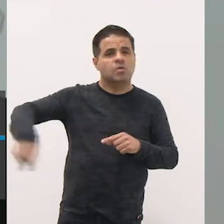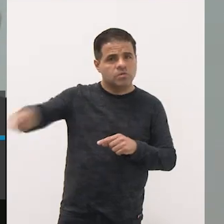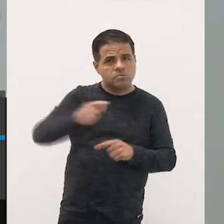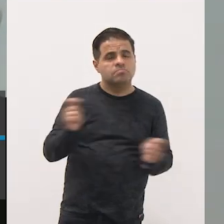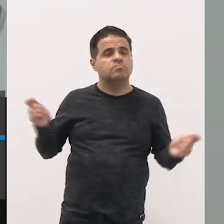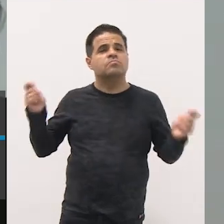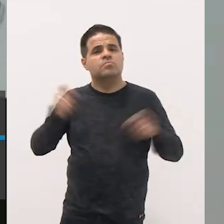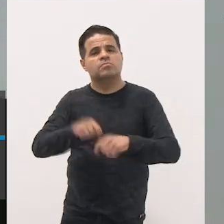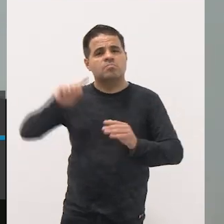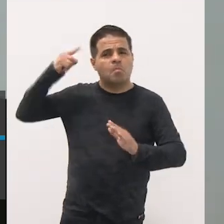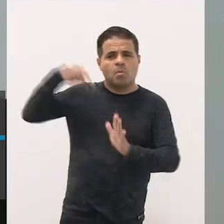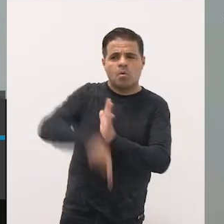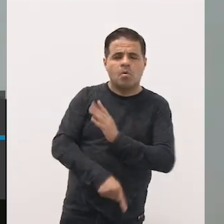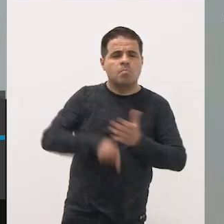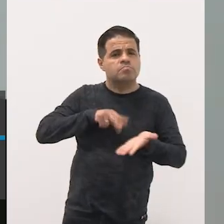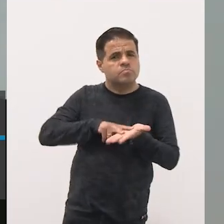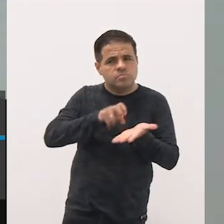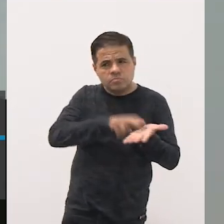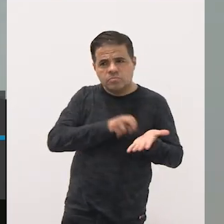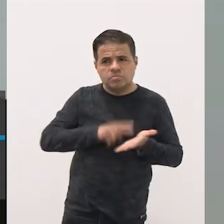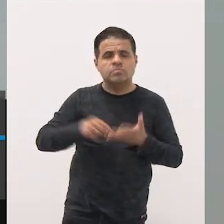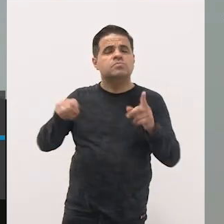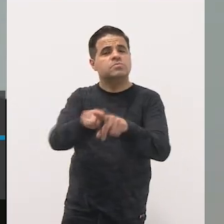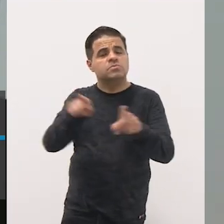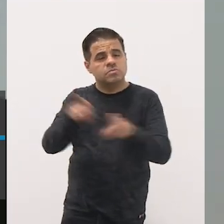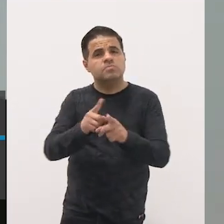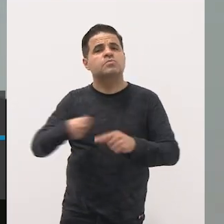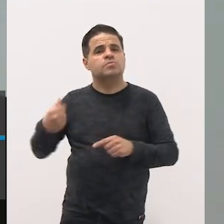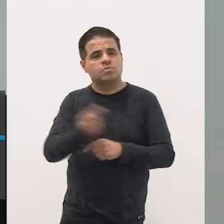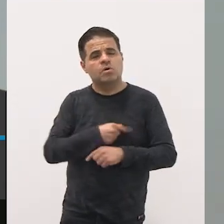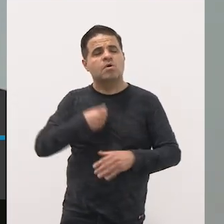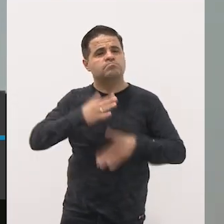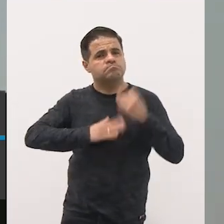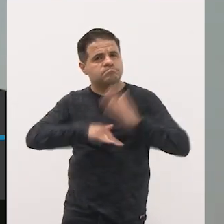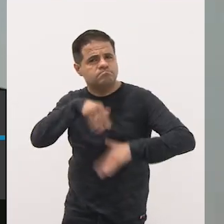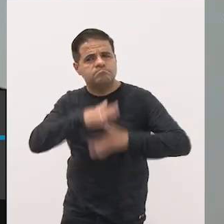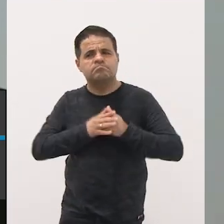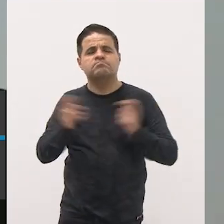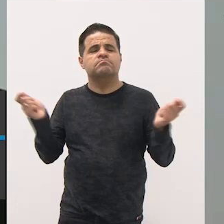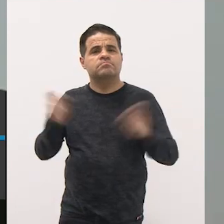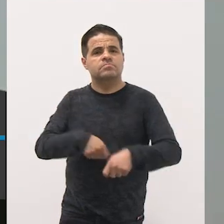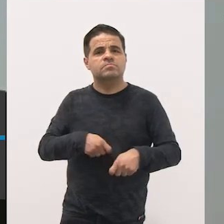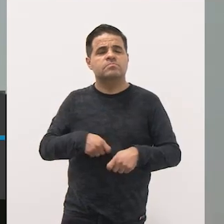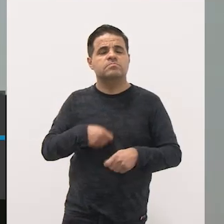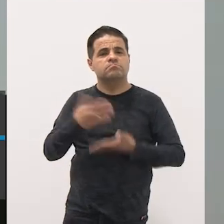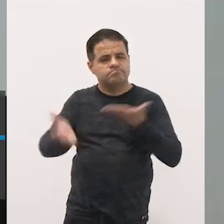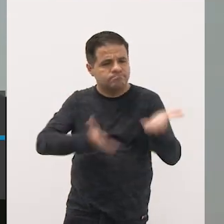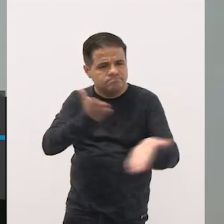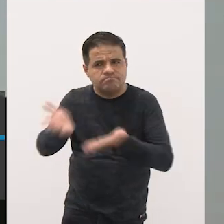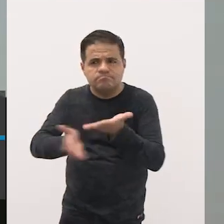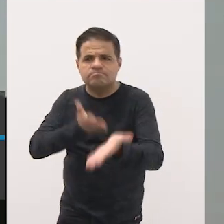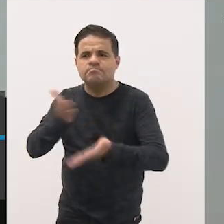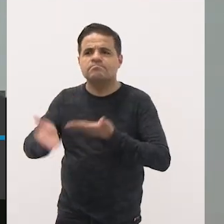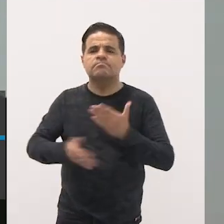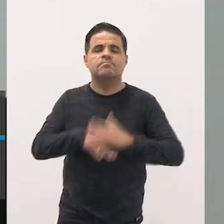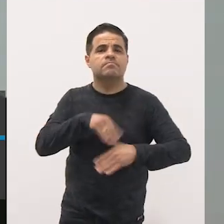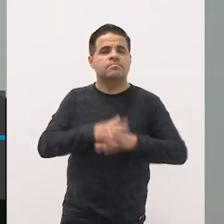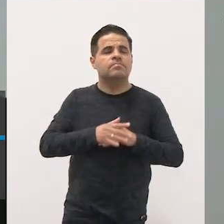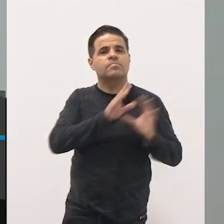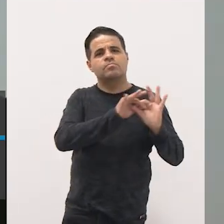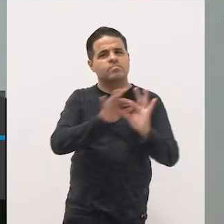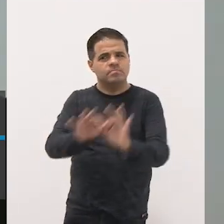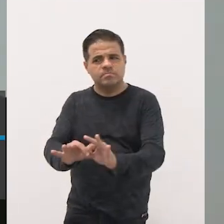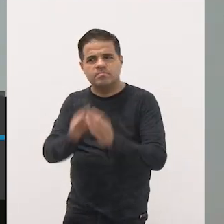gente aprimore o vocabulário também e os nossos repertórios para poder lidar com essa situação no